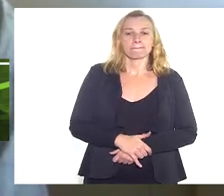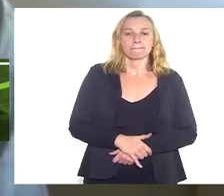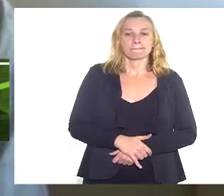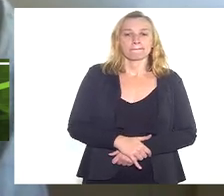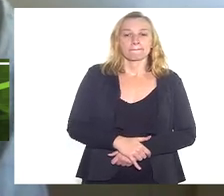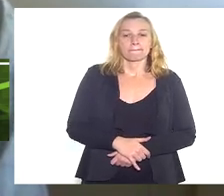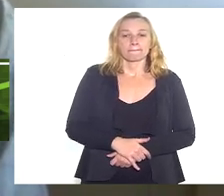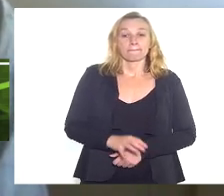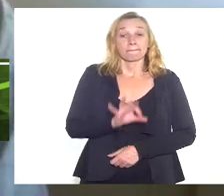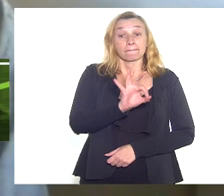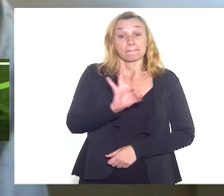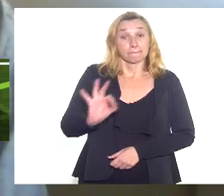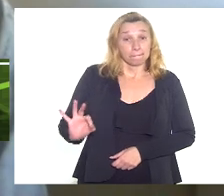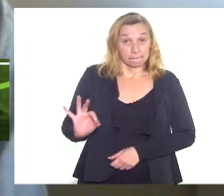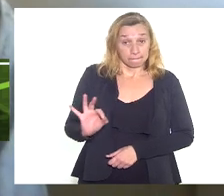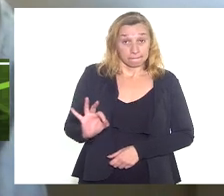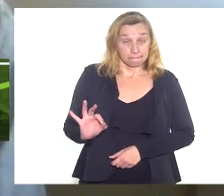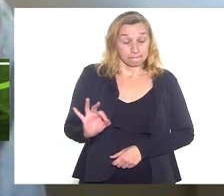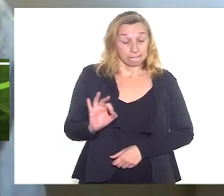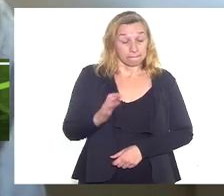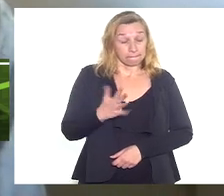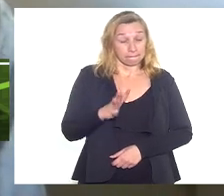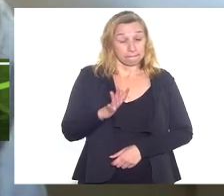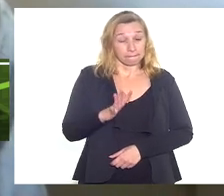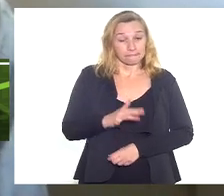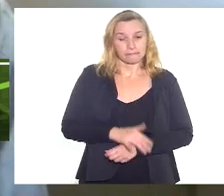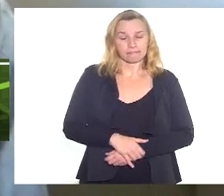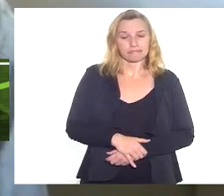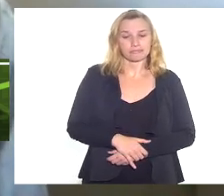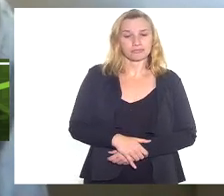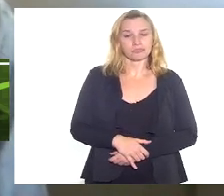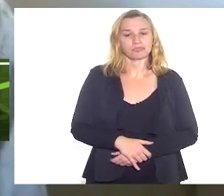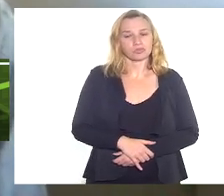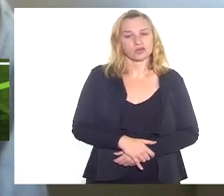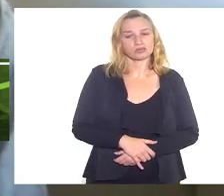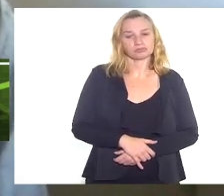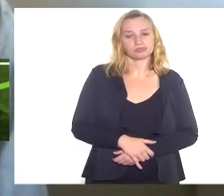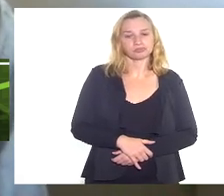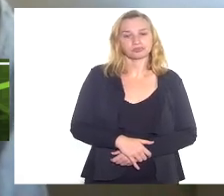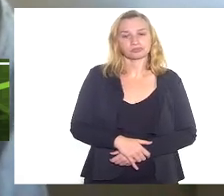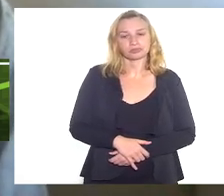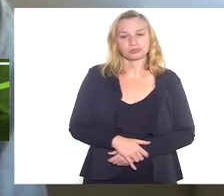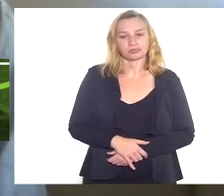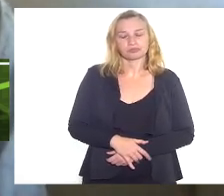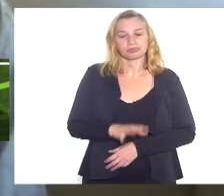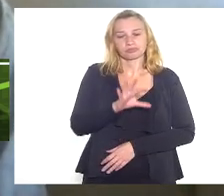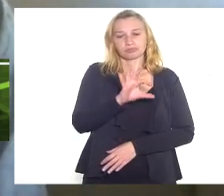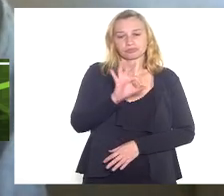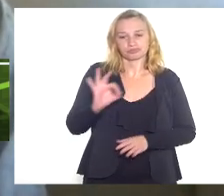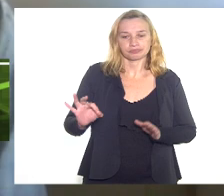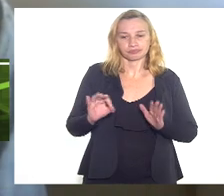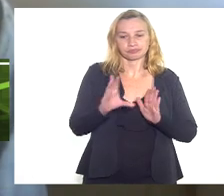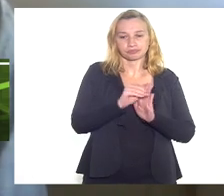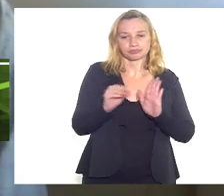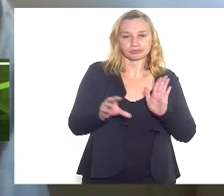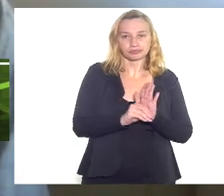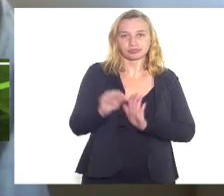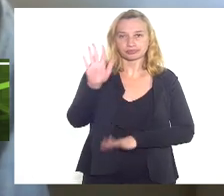ao percentual equivalente ao percentual de conteúdo